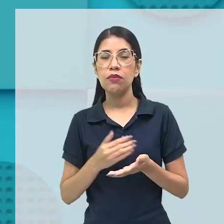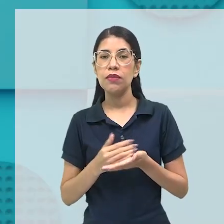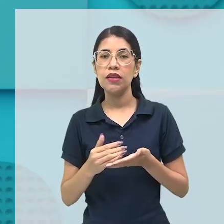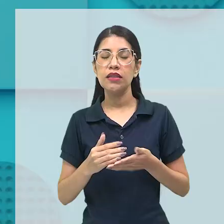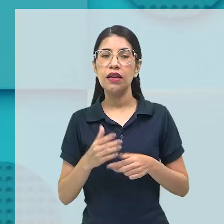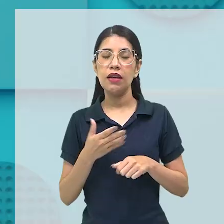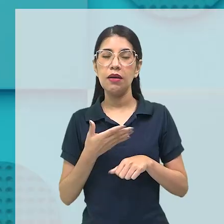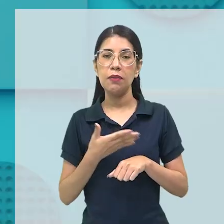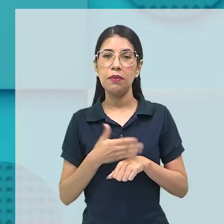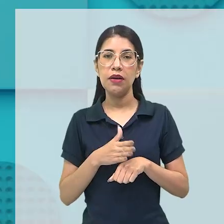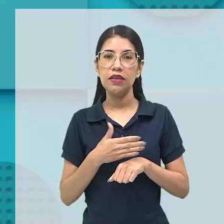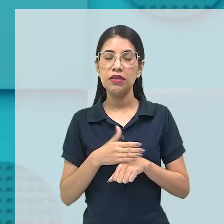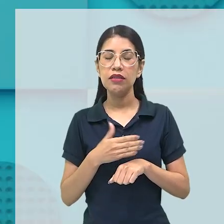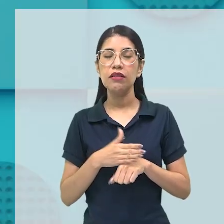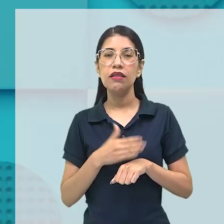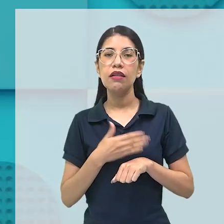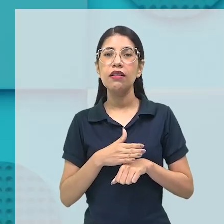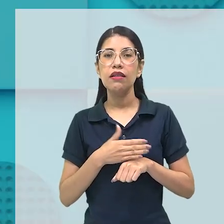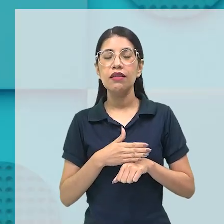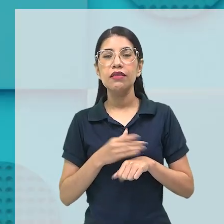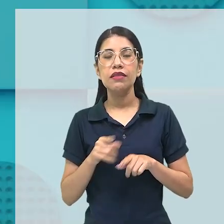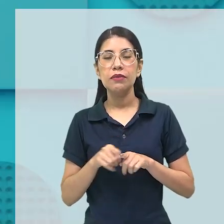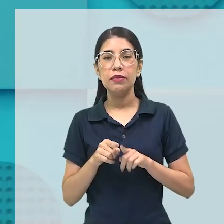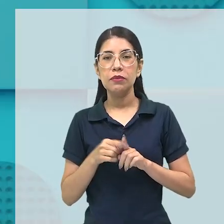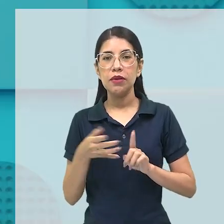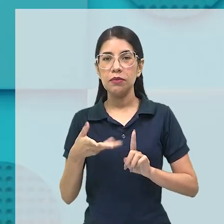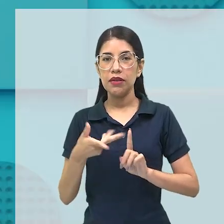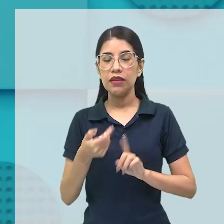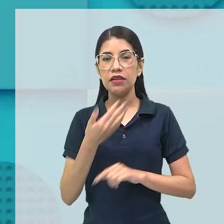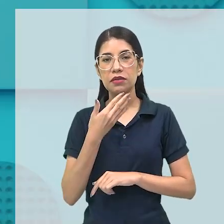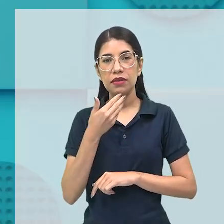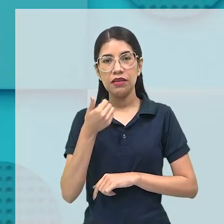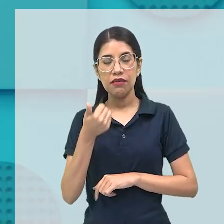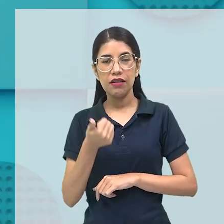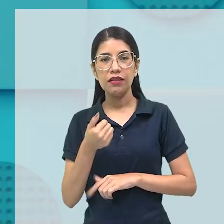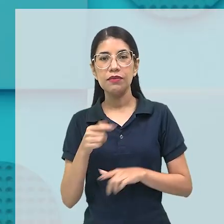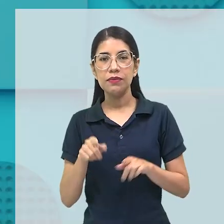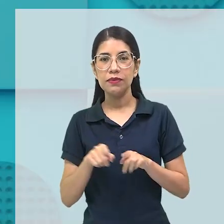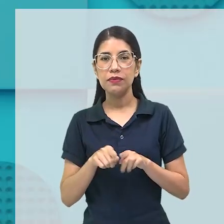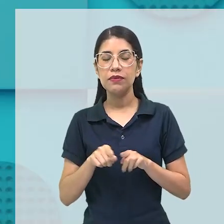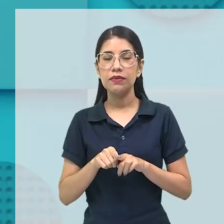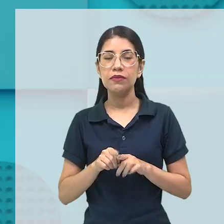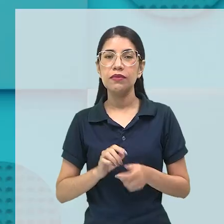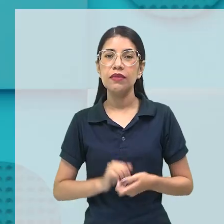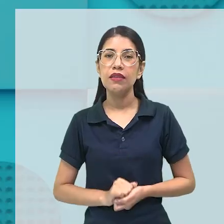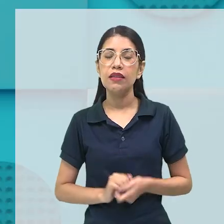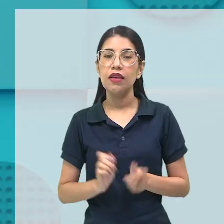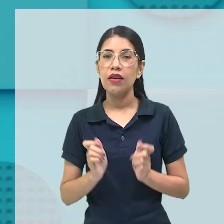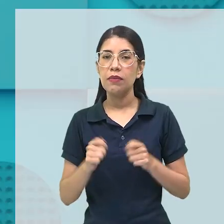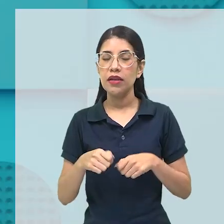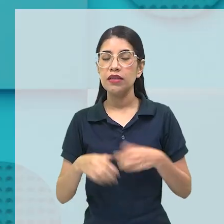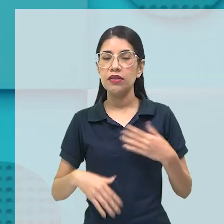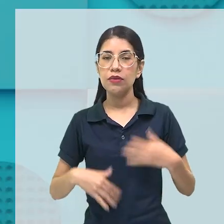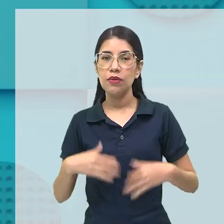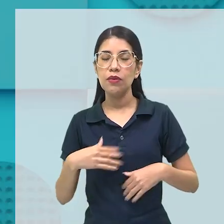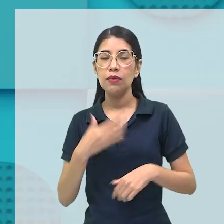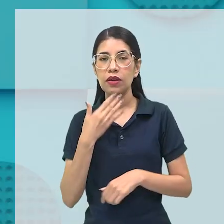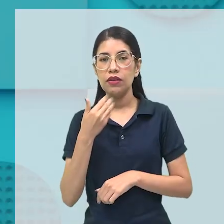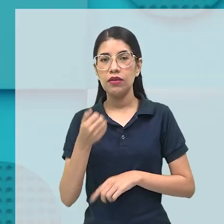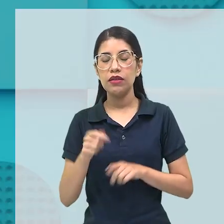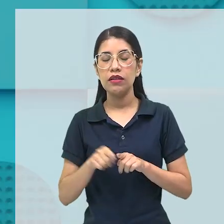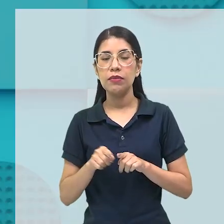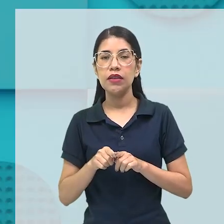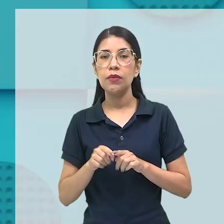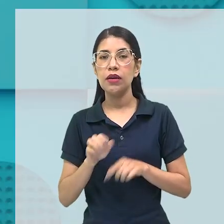poder trabalhar bastante a sua habilidade, a sua capacidade física. Então, para crianças, o ideal é a